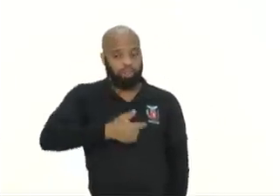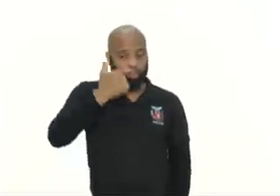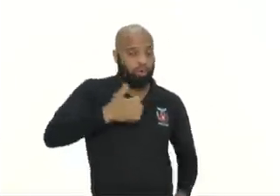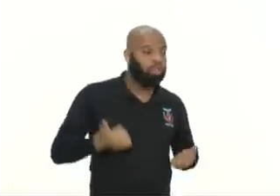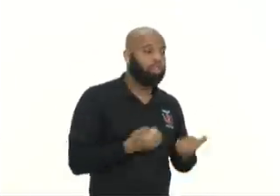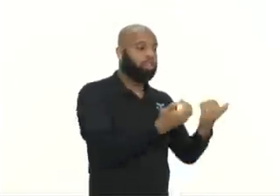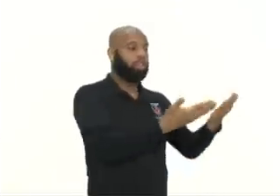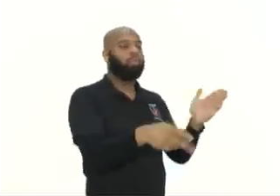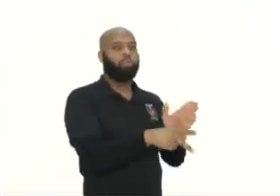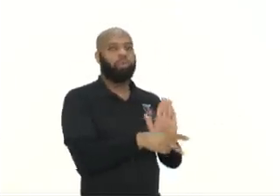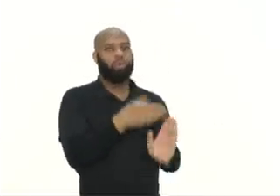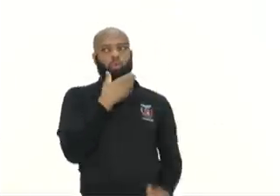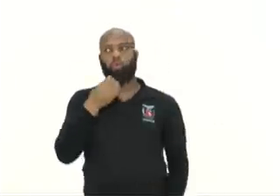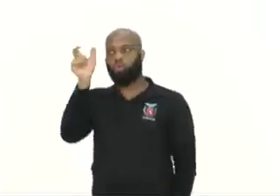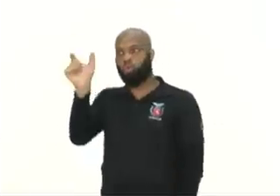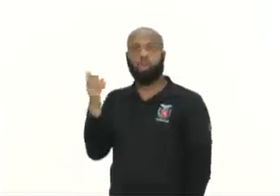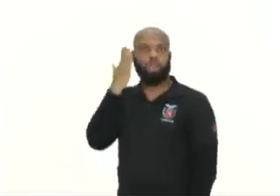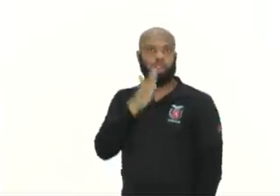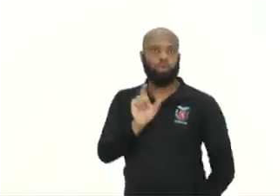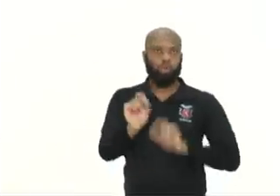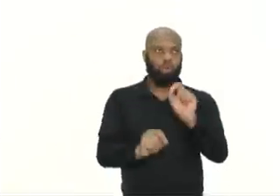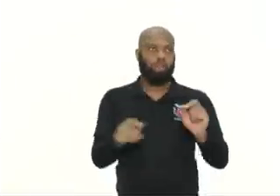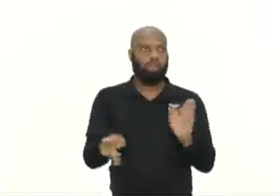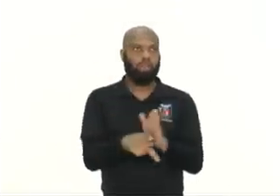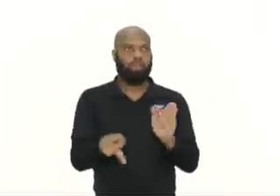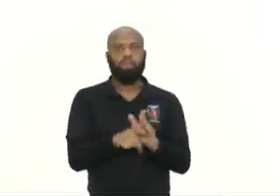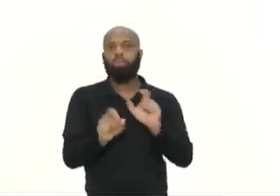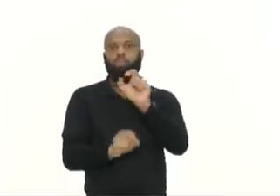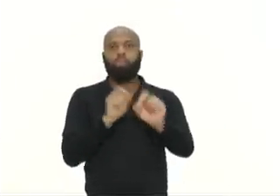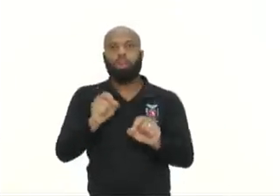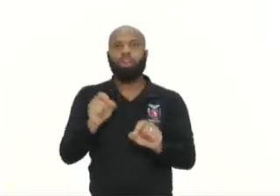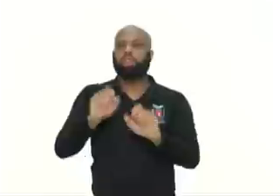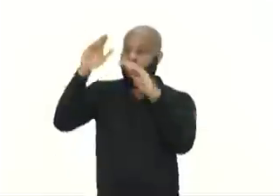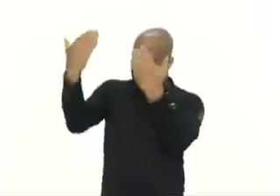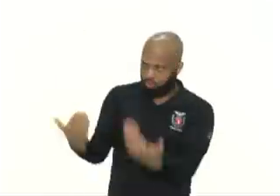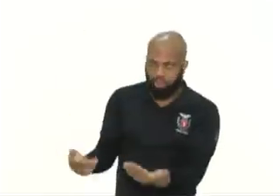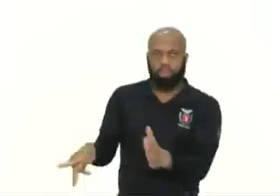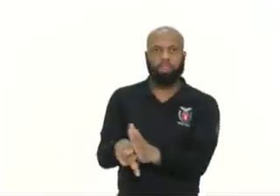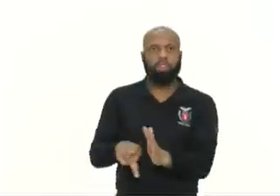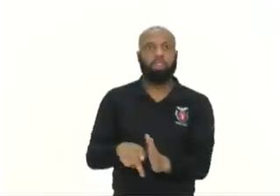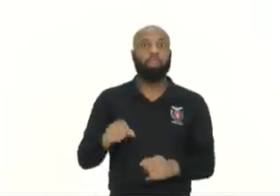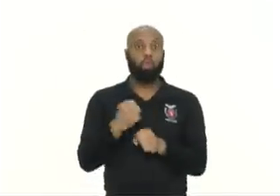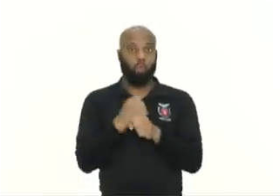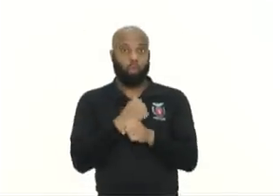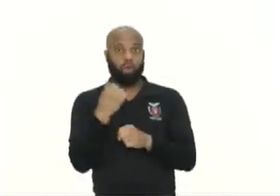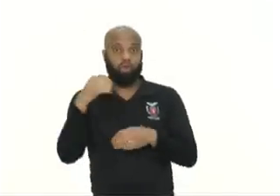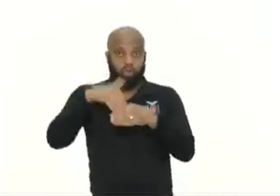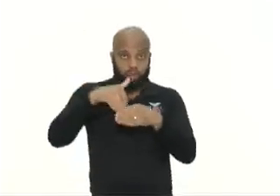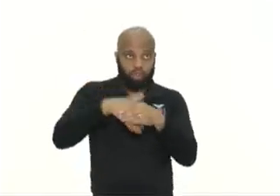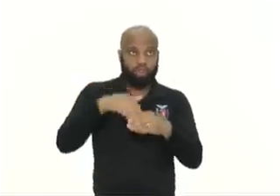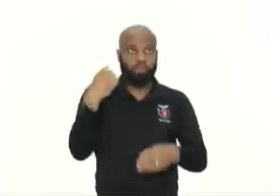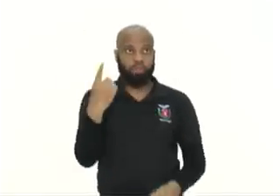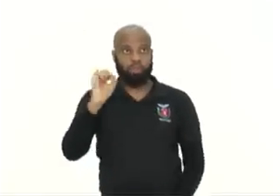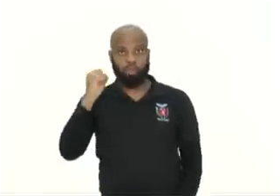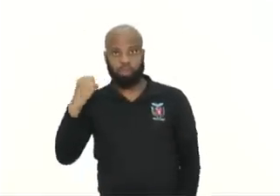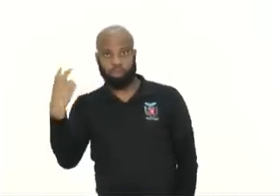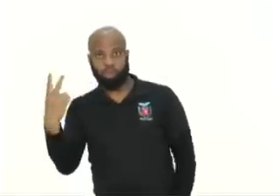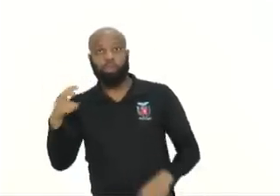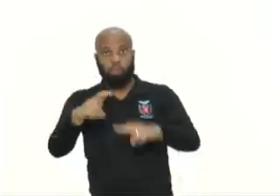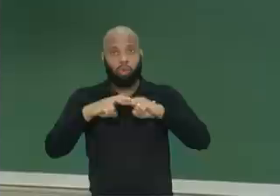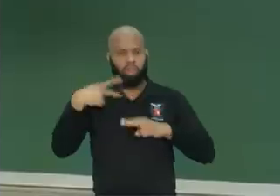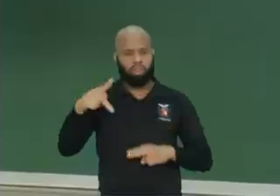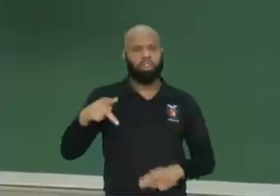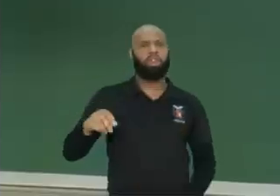ao Barão de Serra Azul a comenda imperial da Ordem da Rosa. Nas eleições de 1882, o barão, devido ao seu